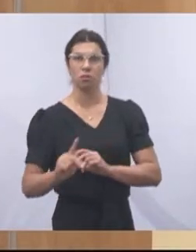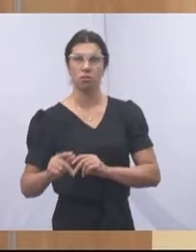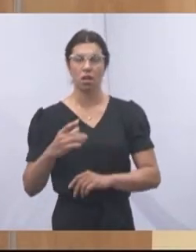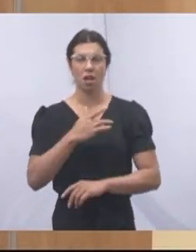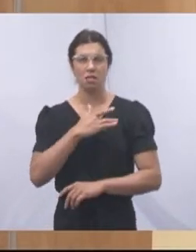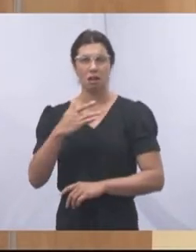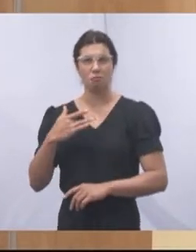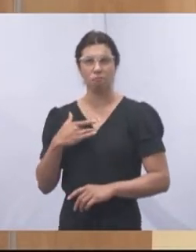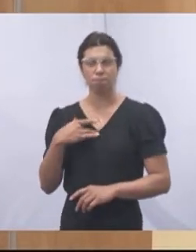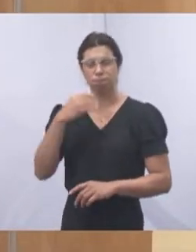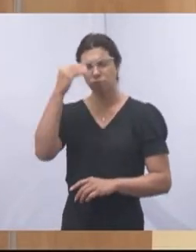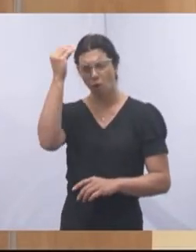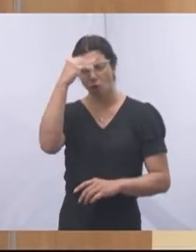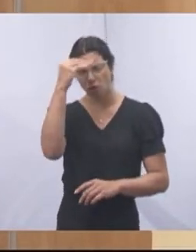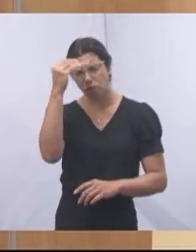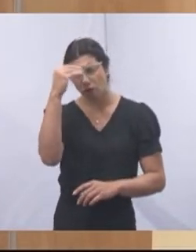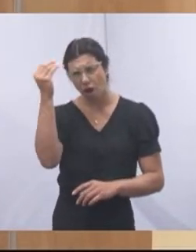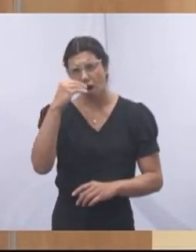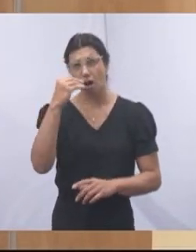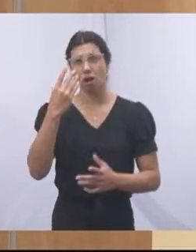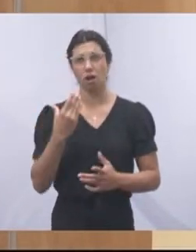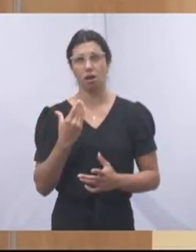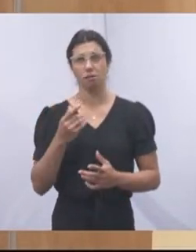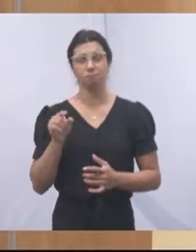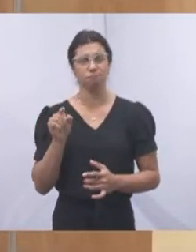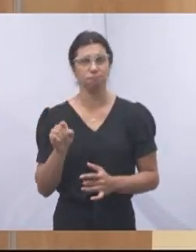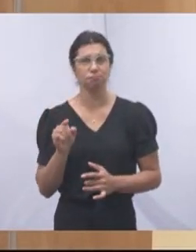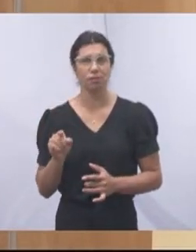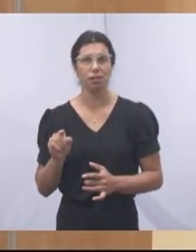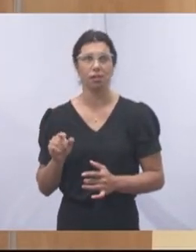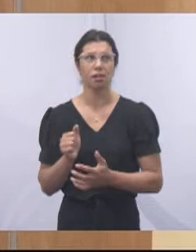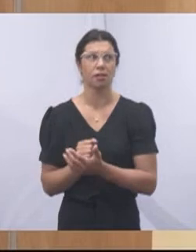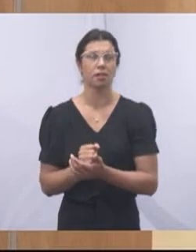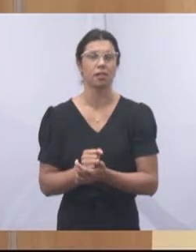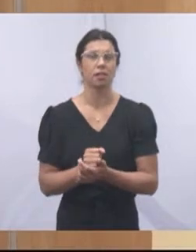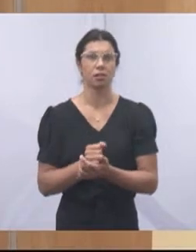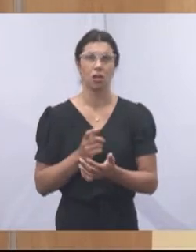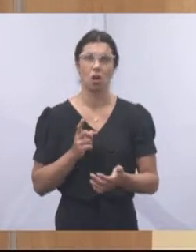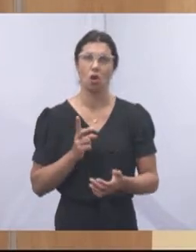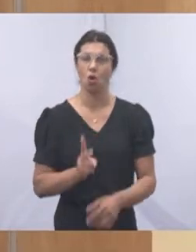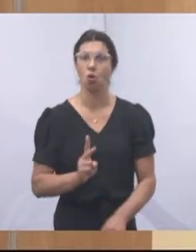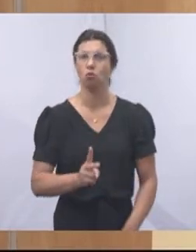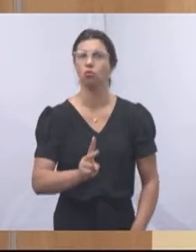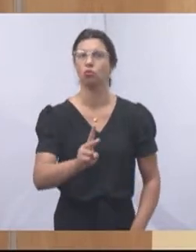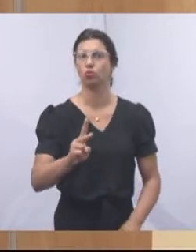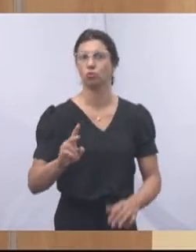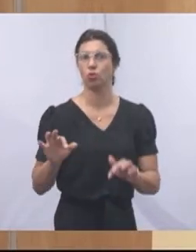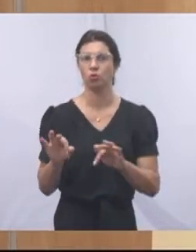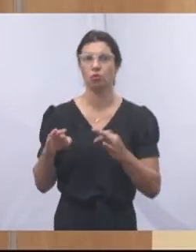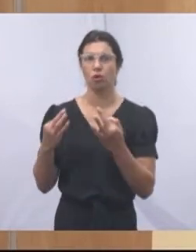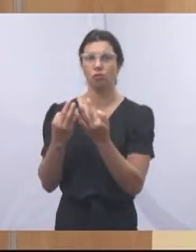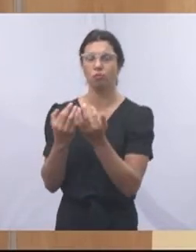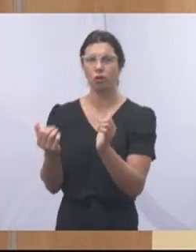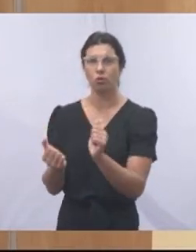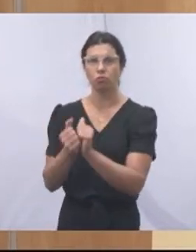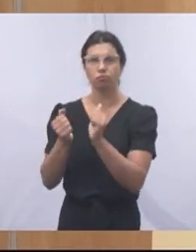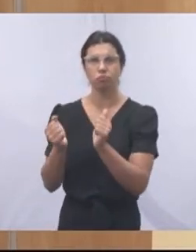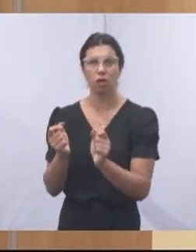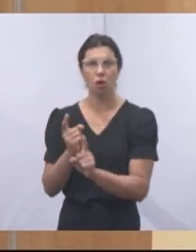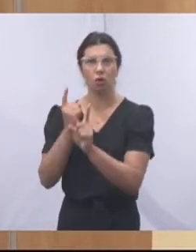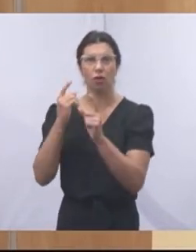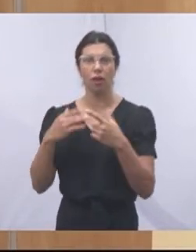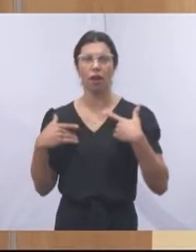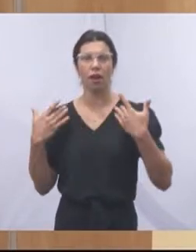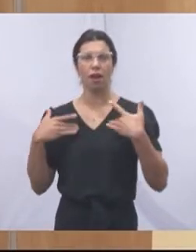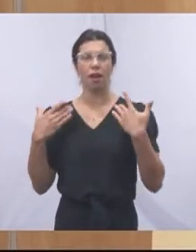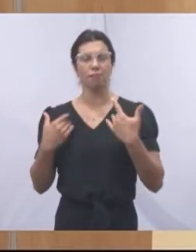saúde fragilizou-se. Mantendo um apreço pelas relações familiares, encontrava alegria nos